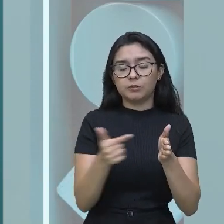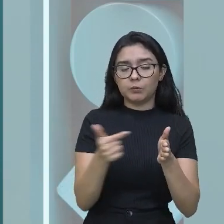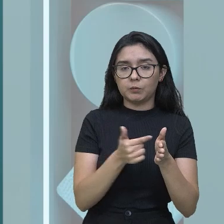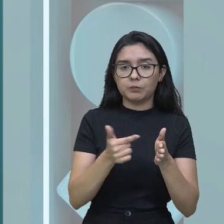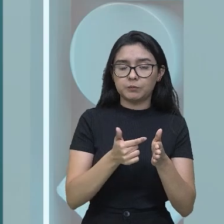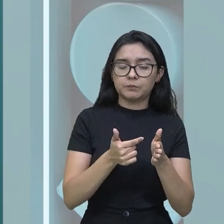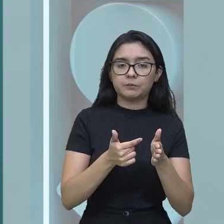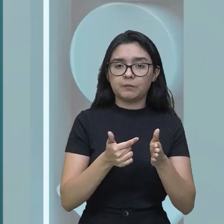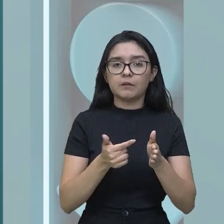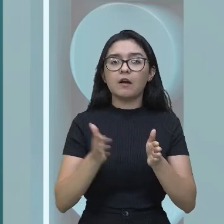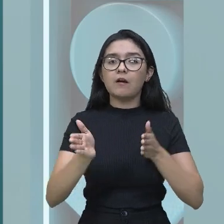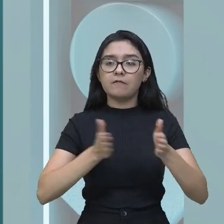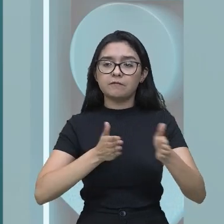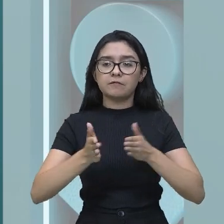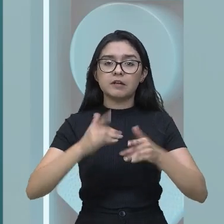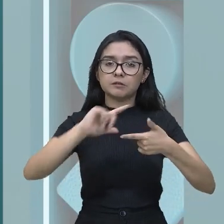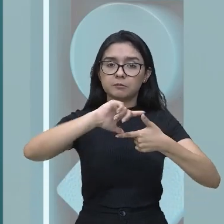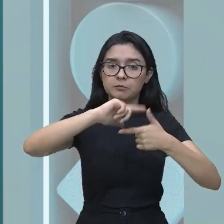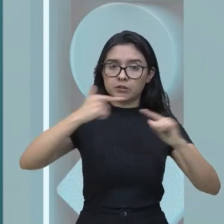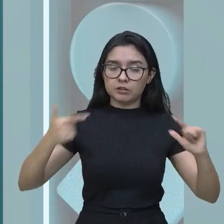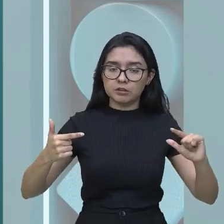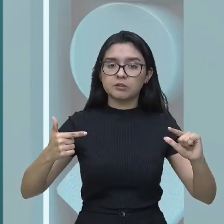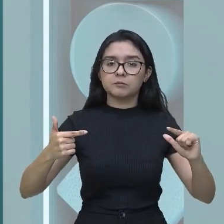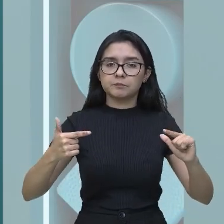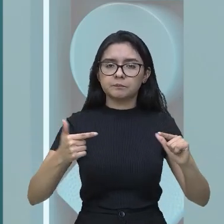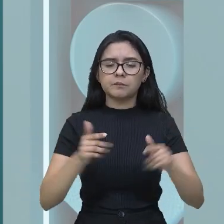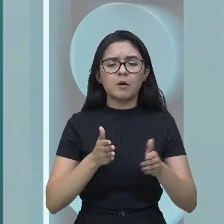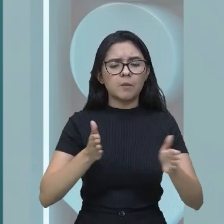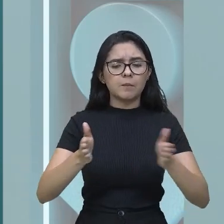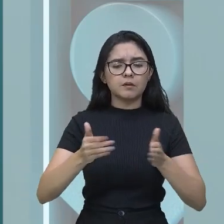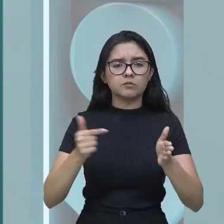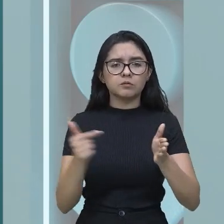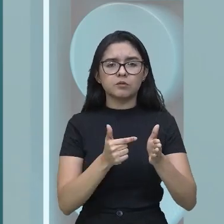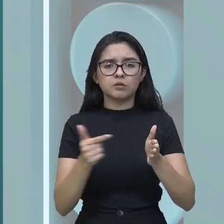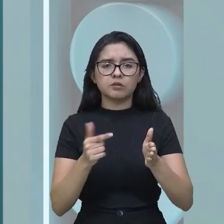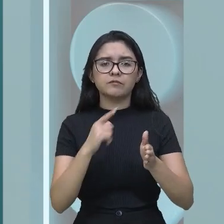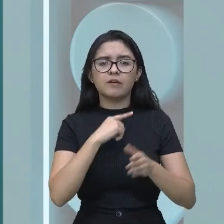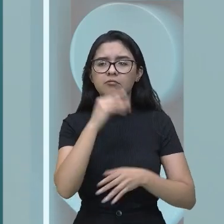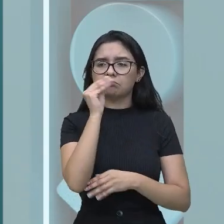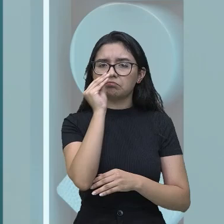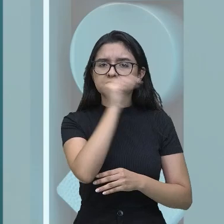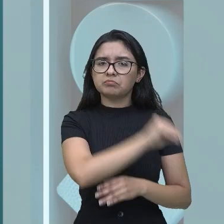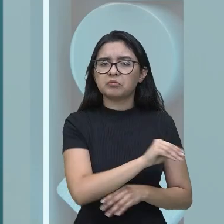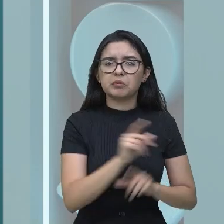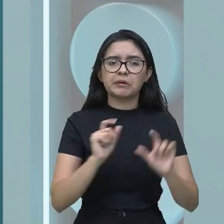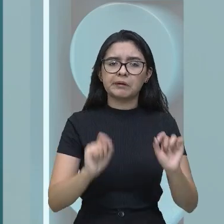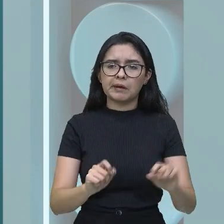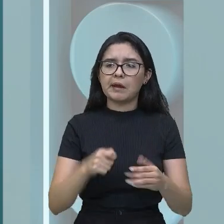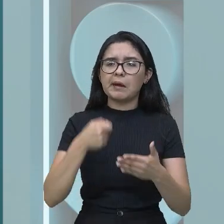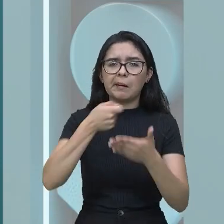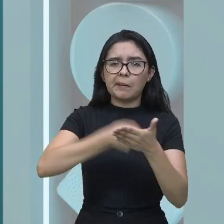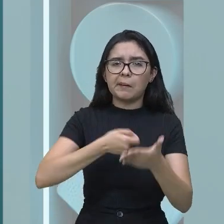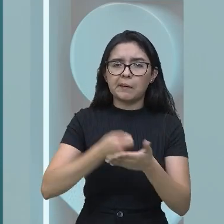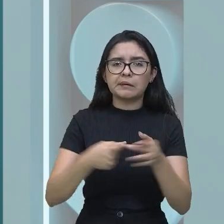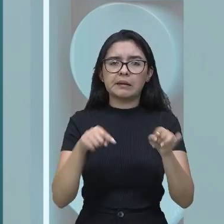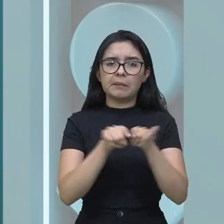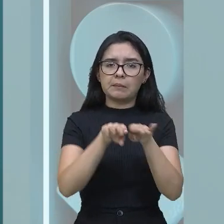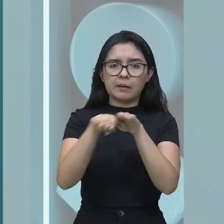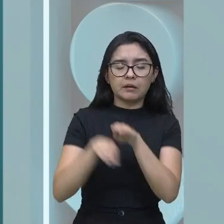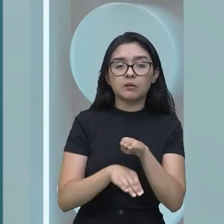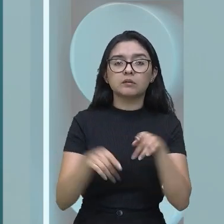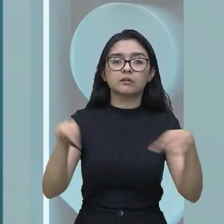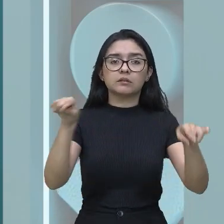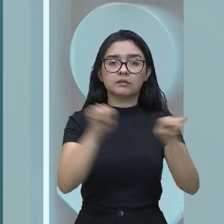uma fase que vai deixar um pouco de lado a os ideais de combate de quebra de padrões